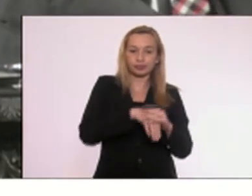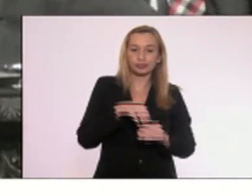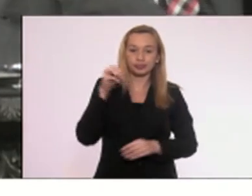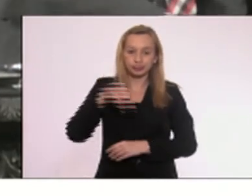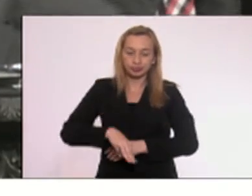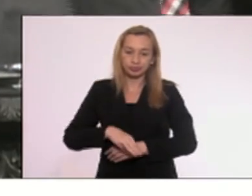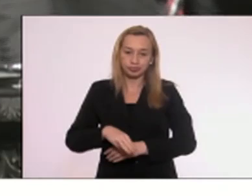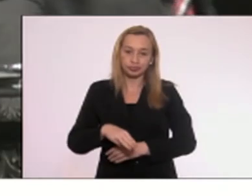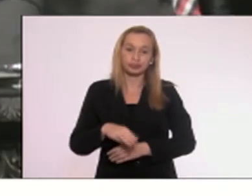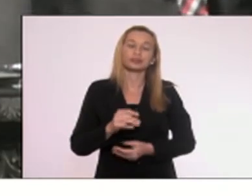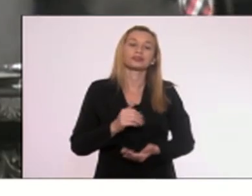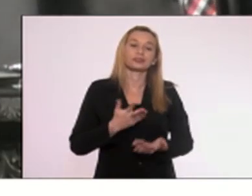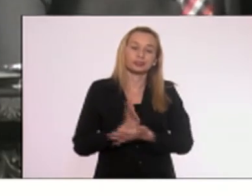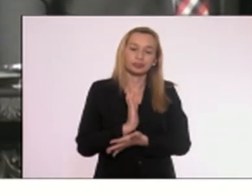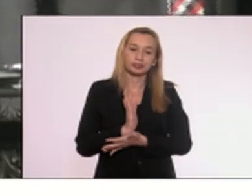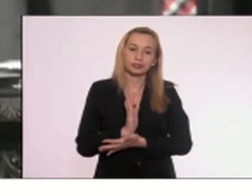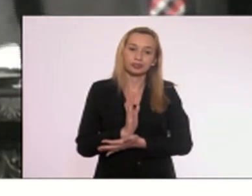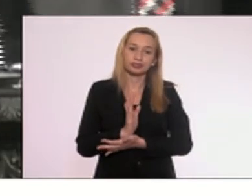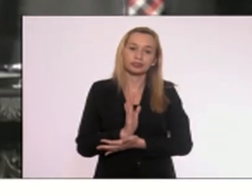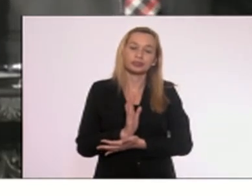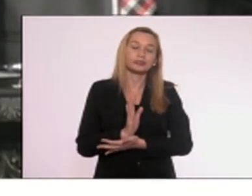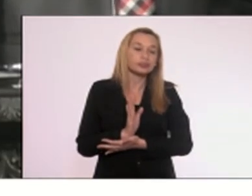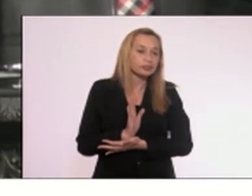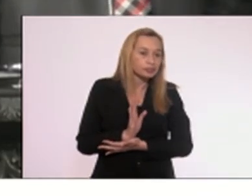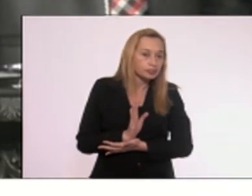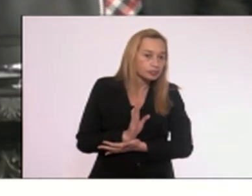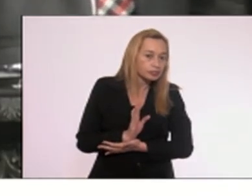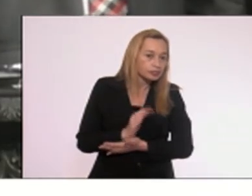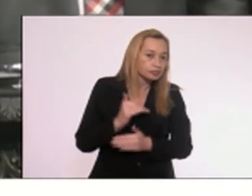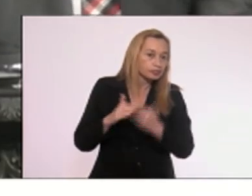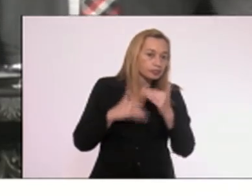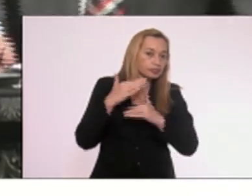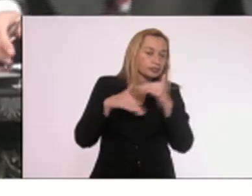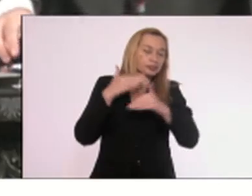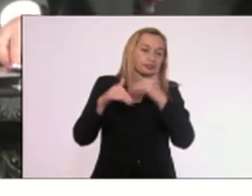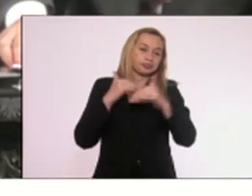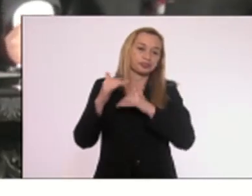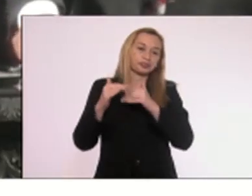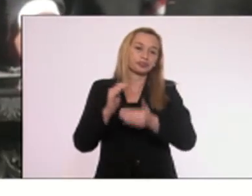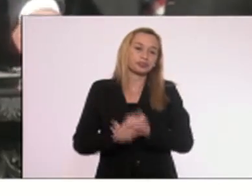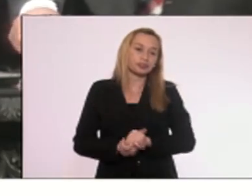destaque, garante o processo.